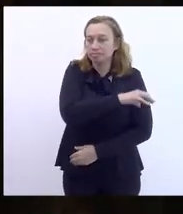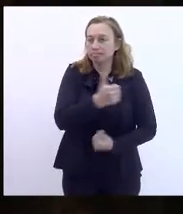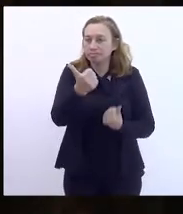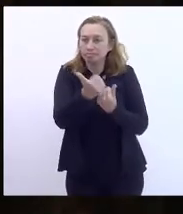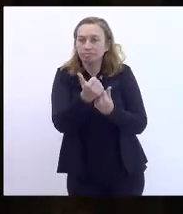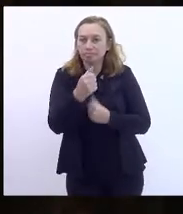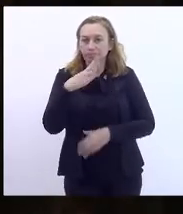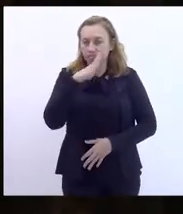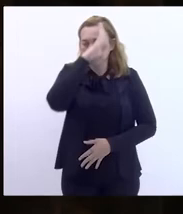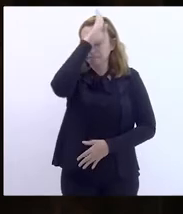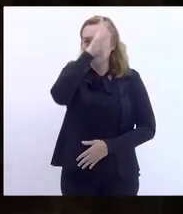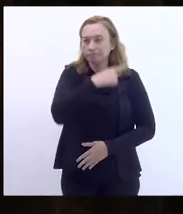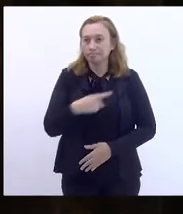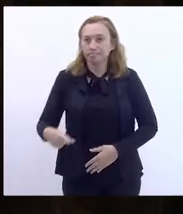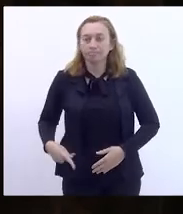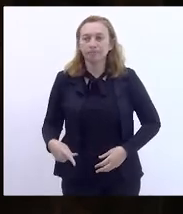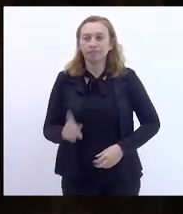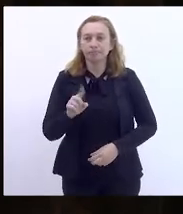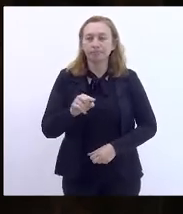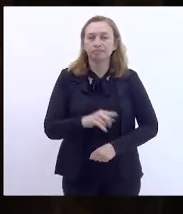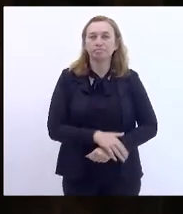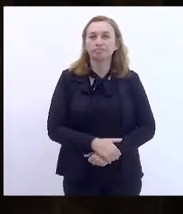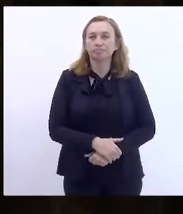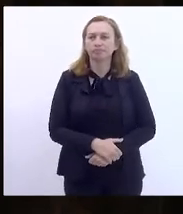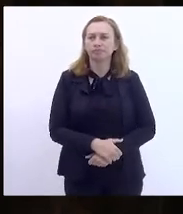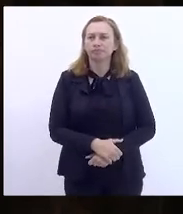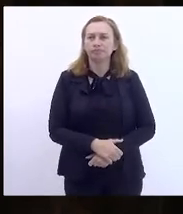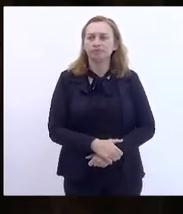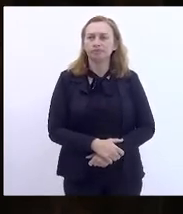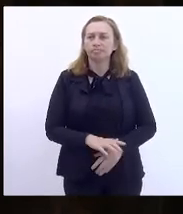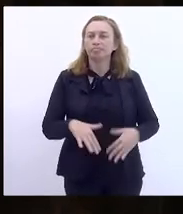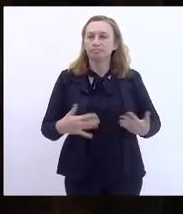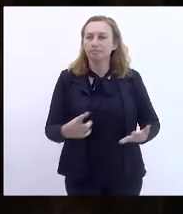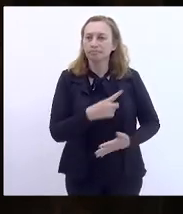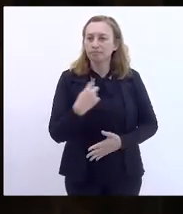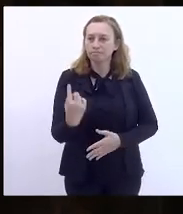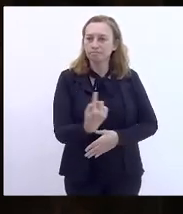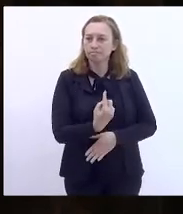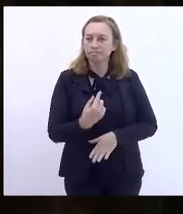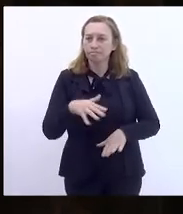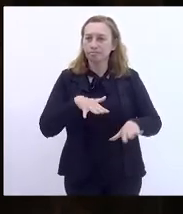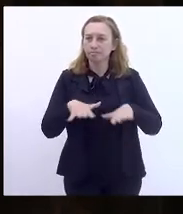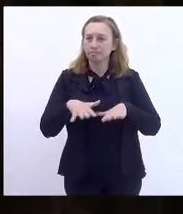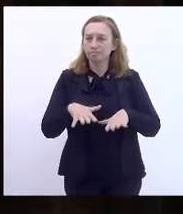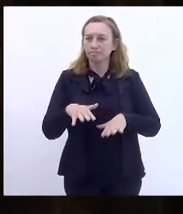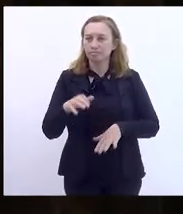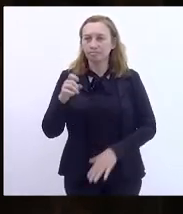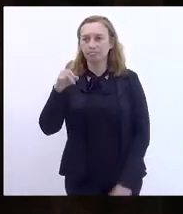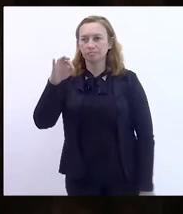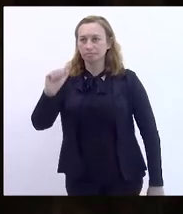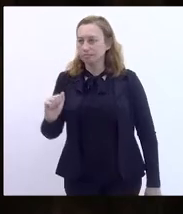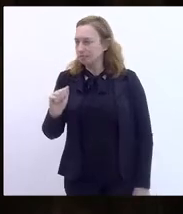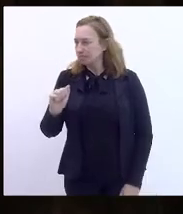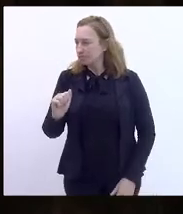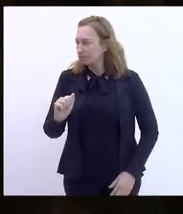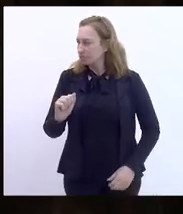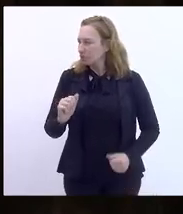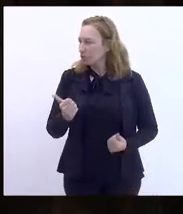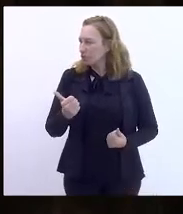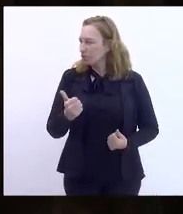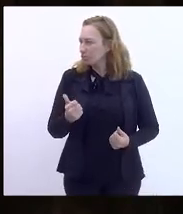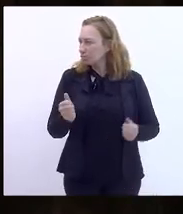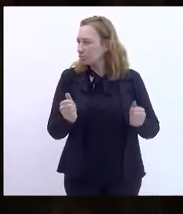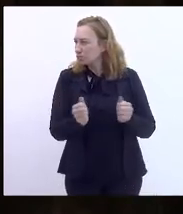bolsonaro né então nós do movimento da esquerda junto com os partidos de esquerda